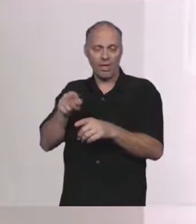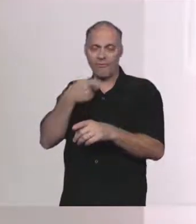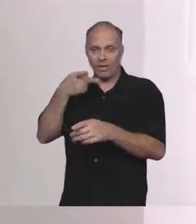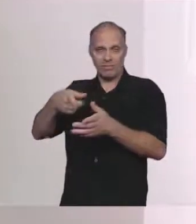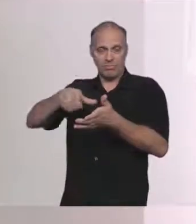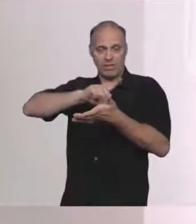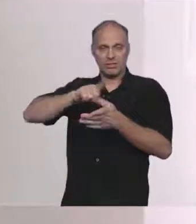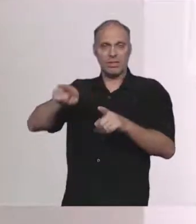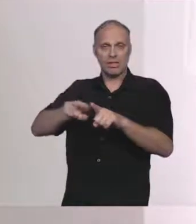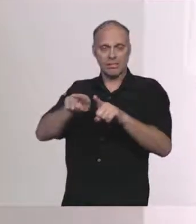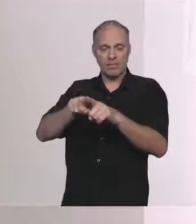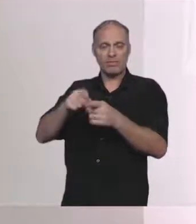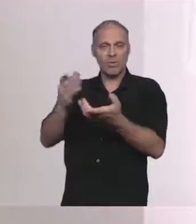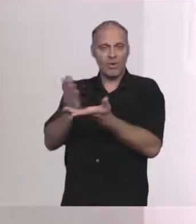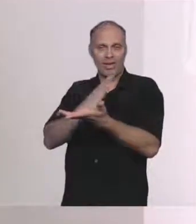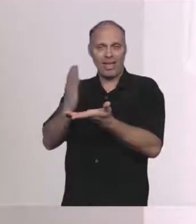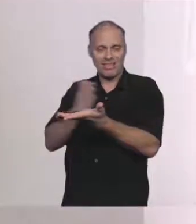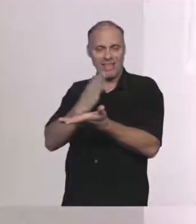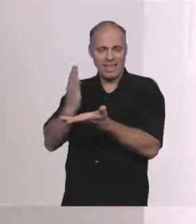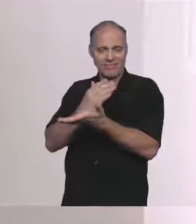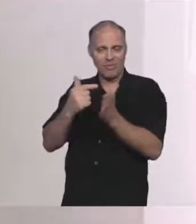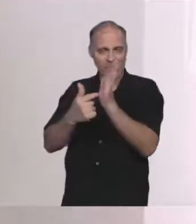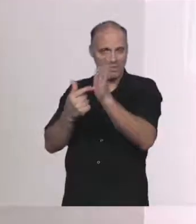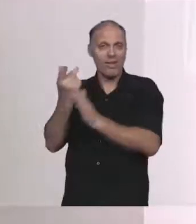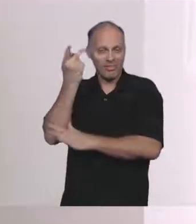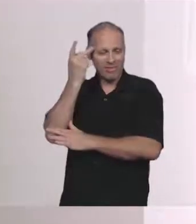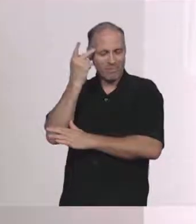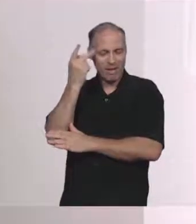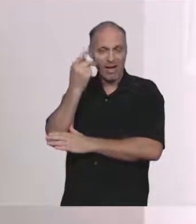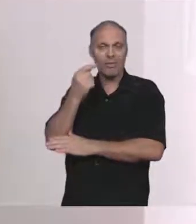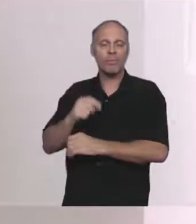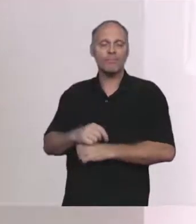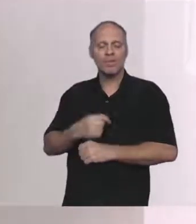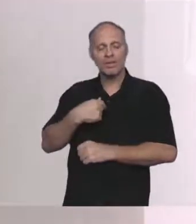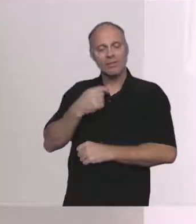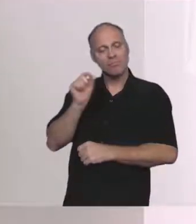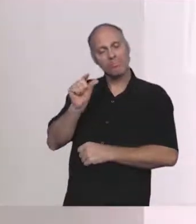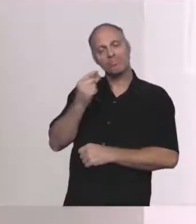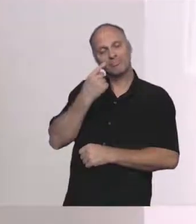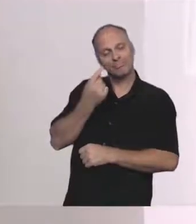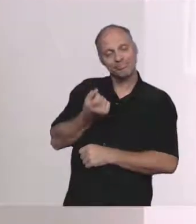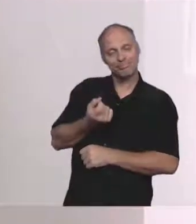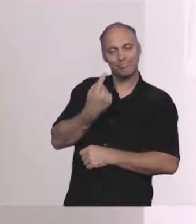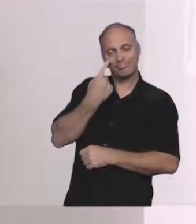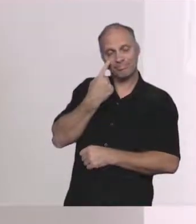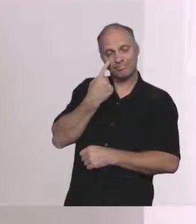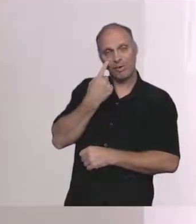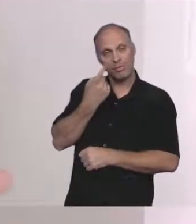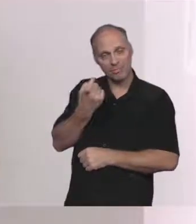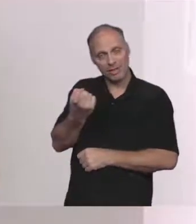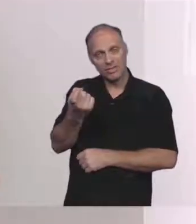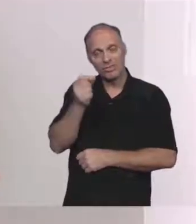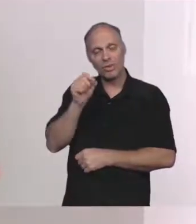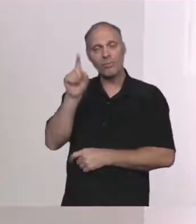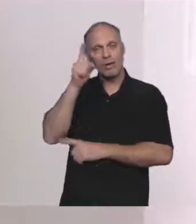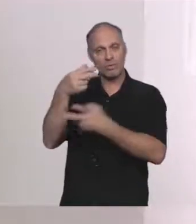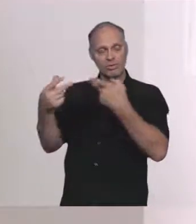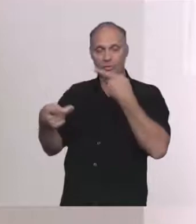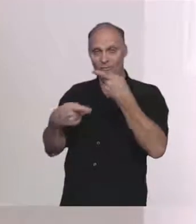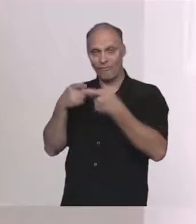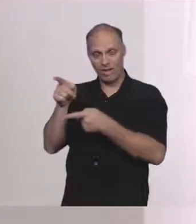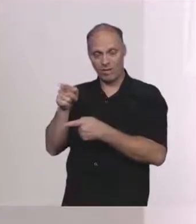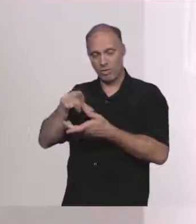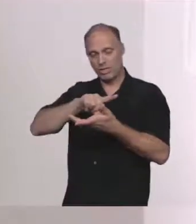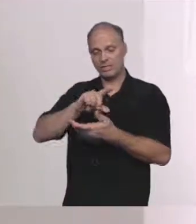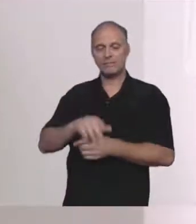do teu caderninho, chegou lá em São Paulo, né? E me chamou a atenção muito uma questão, quando tu falou